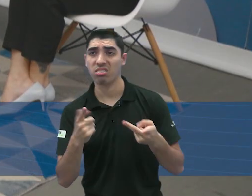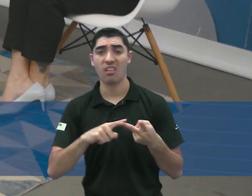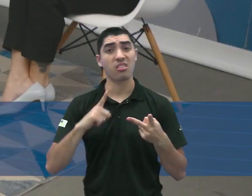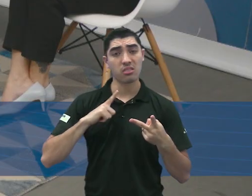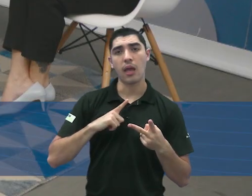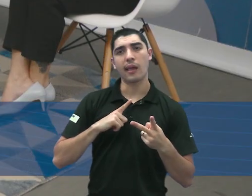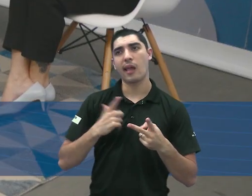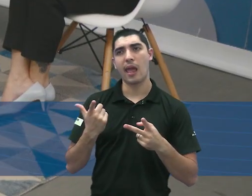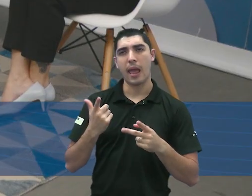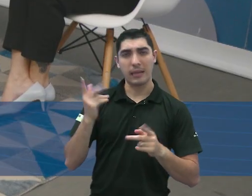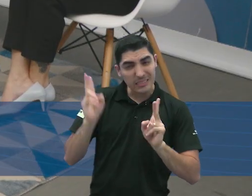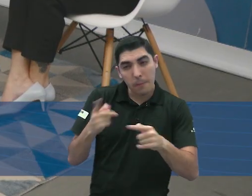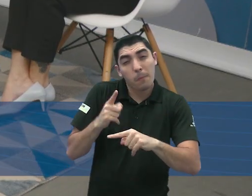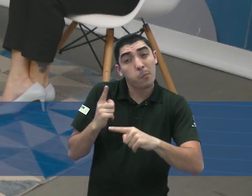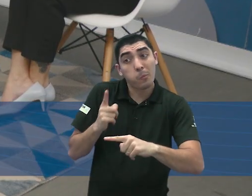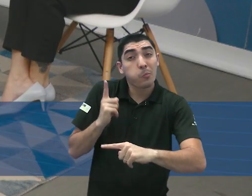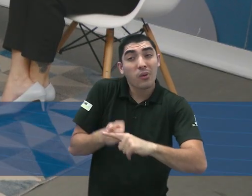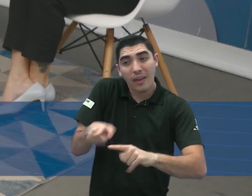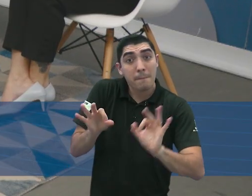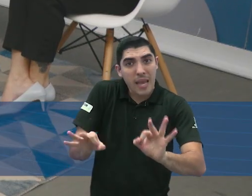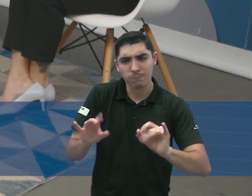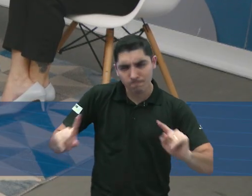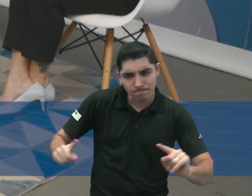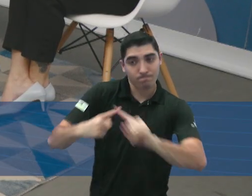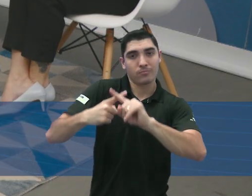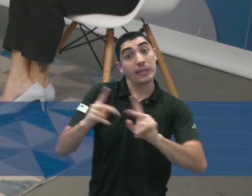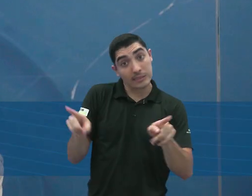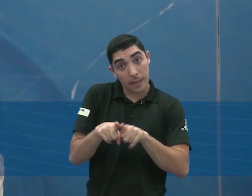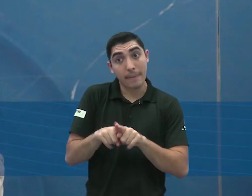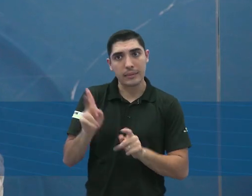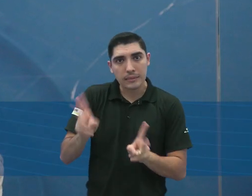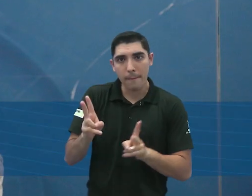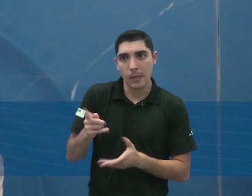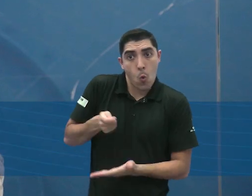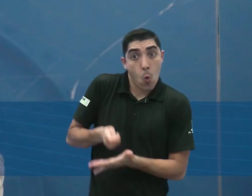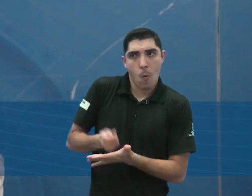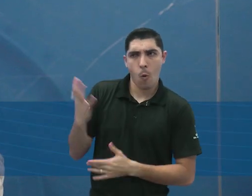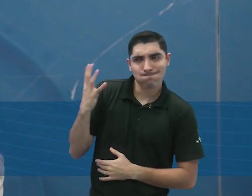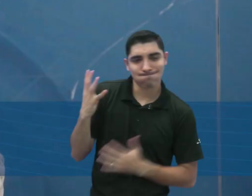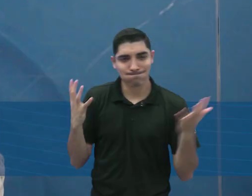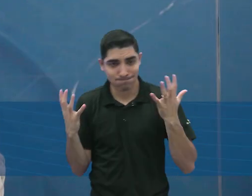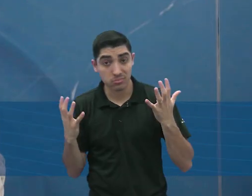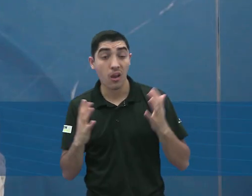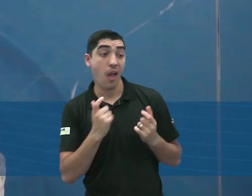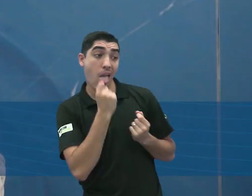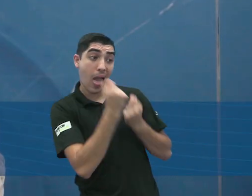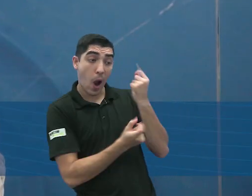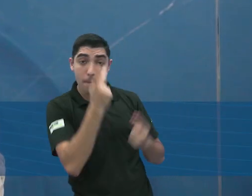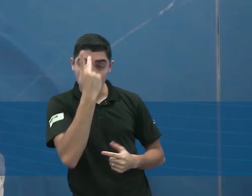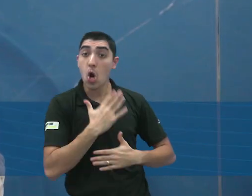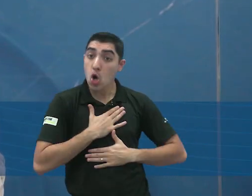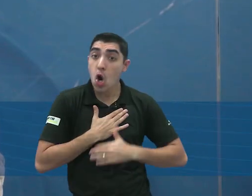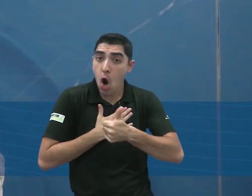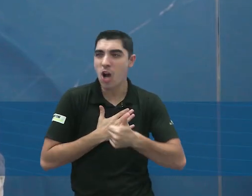entregues, então existe esse ambiente mais competitivo, existe esse ambiente de alta pressão por entrega imediata de resultados e existem pessoas que